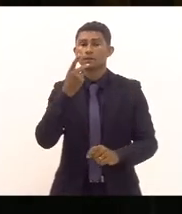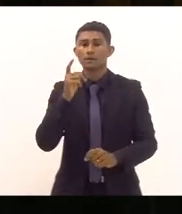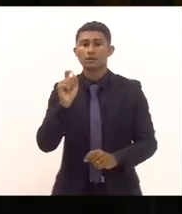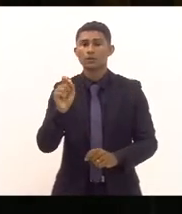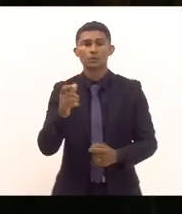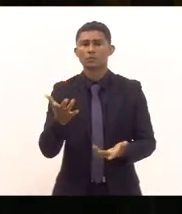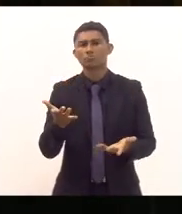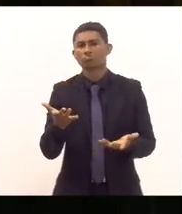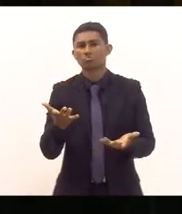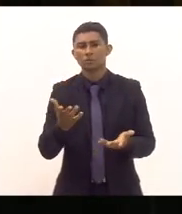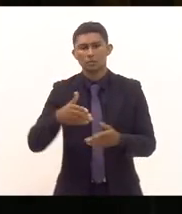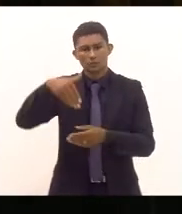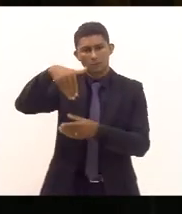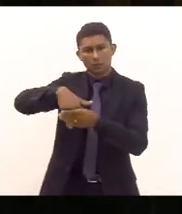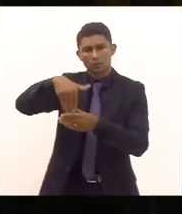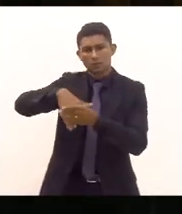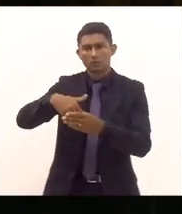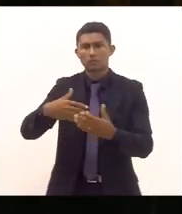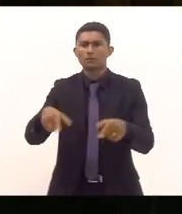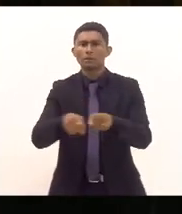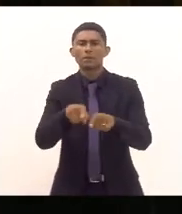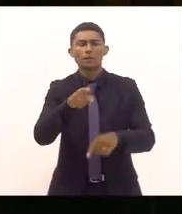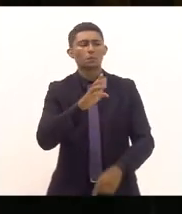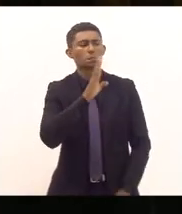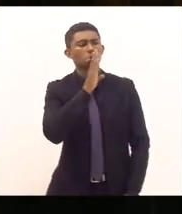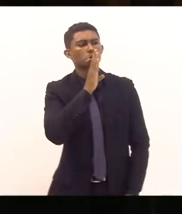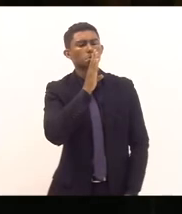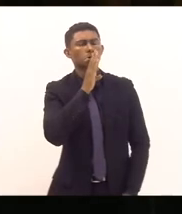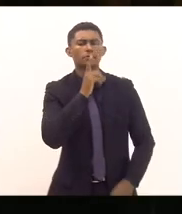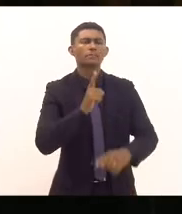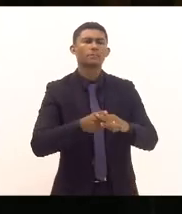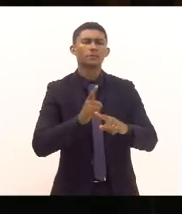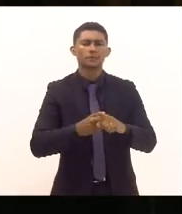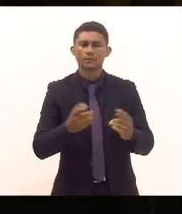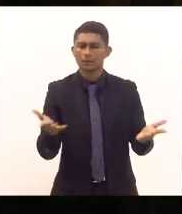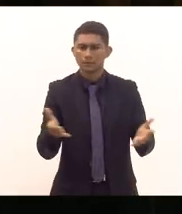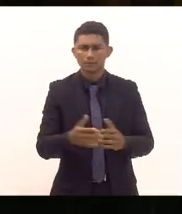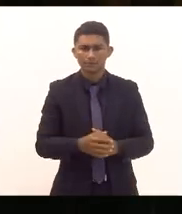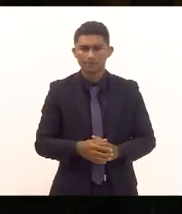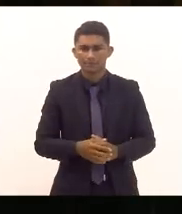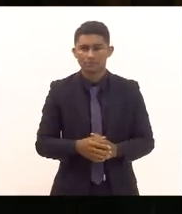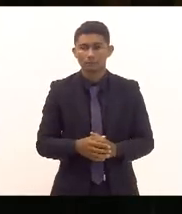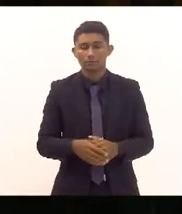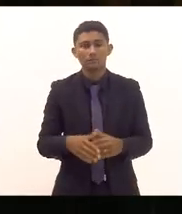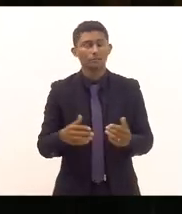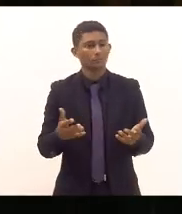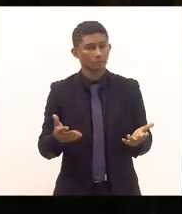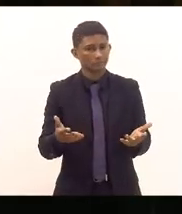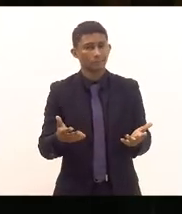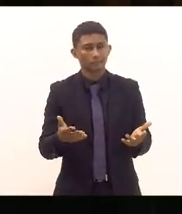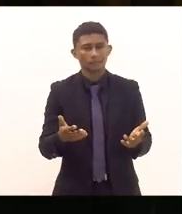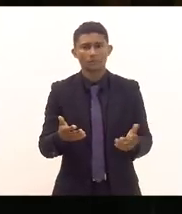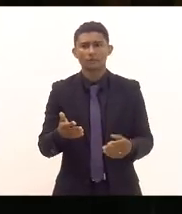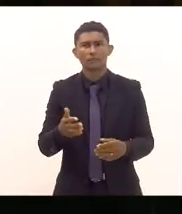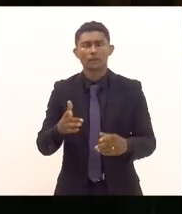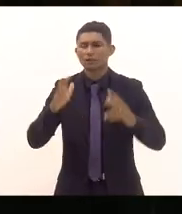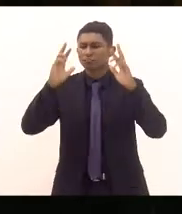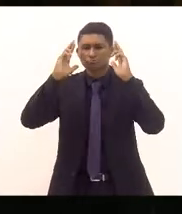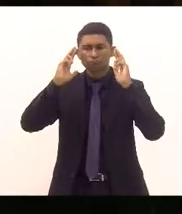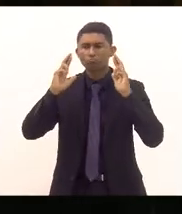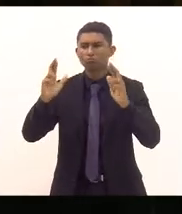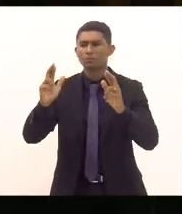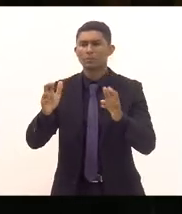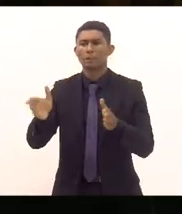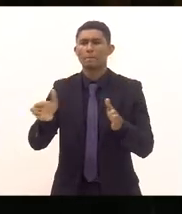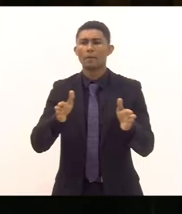que as eleições E por que que ele se silenciou é bom a não realização e eu não respeito ao